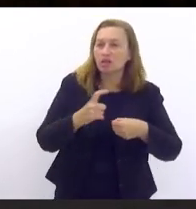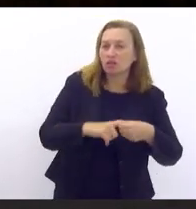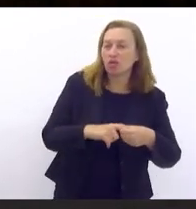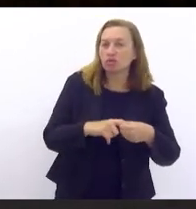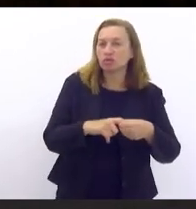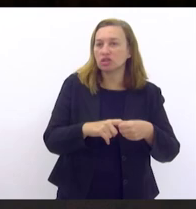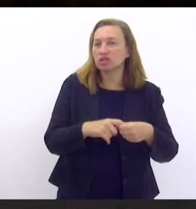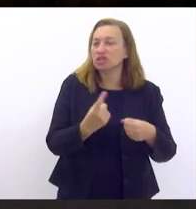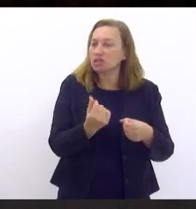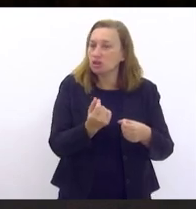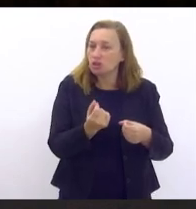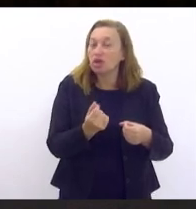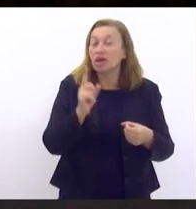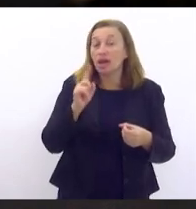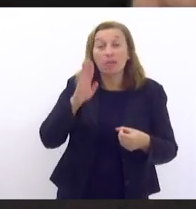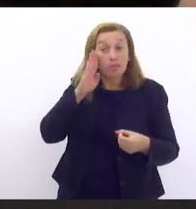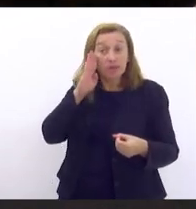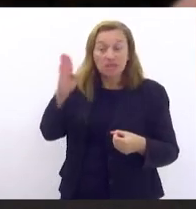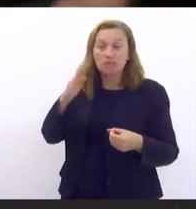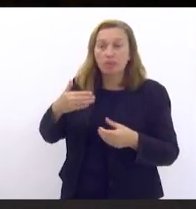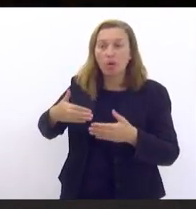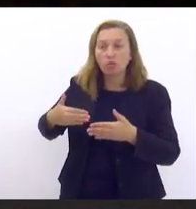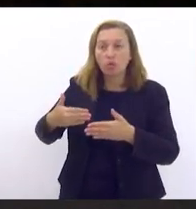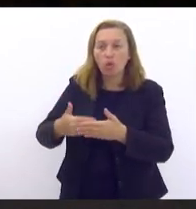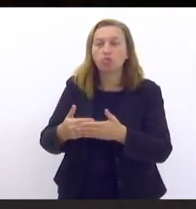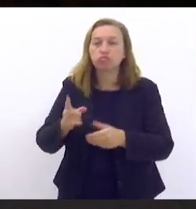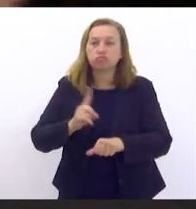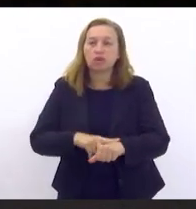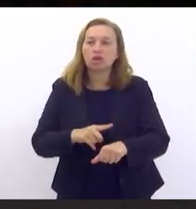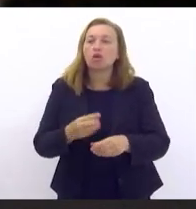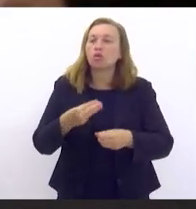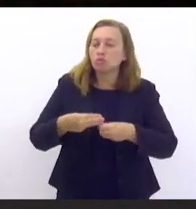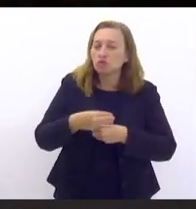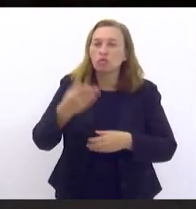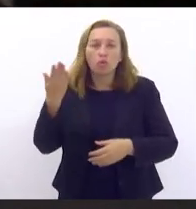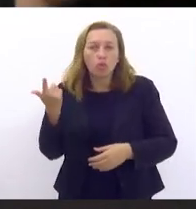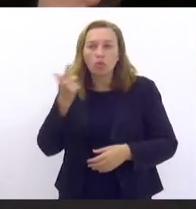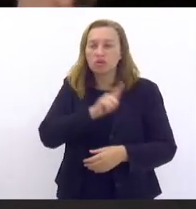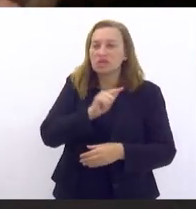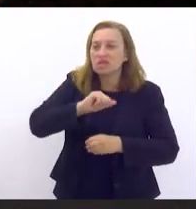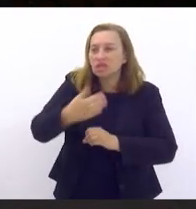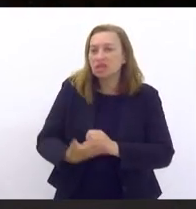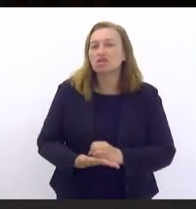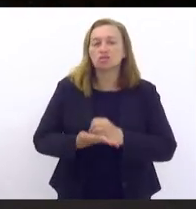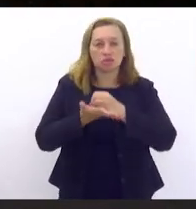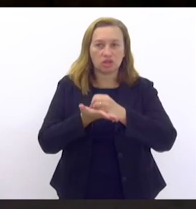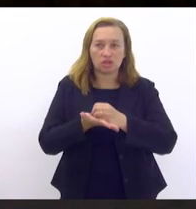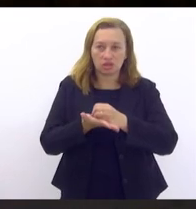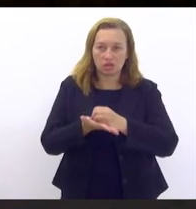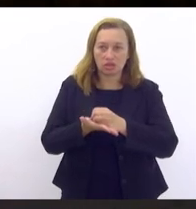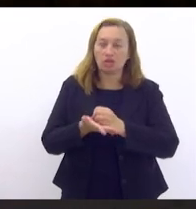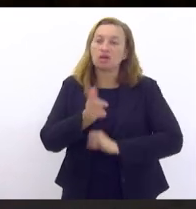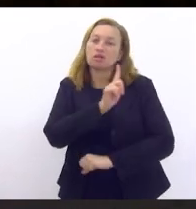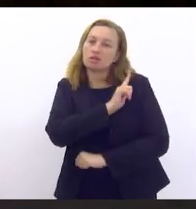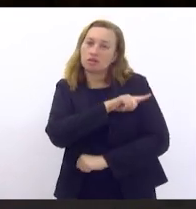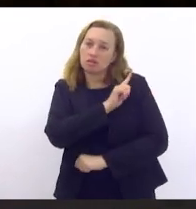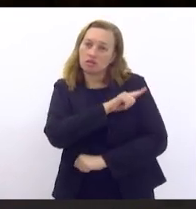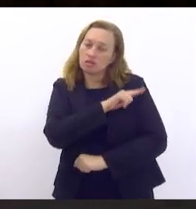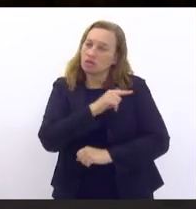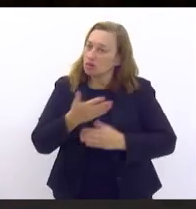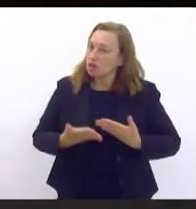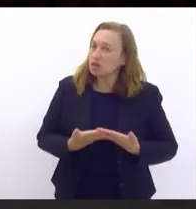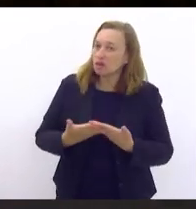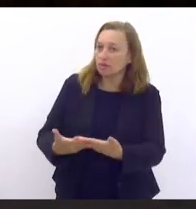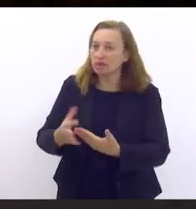custo que é fundamental para que no longo prazo o município consiga se sustentável na sua gestão e